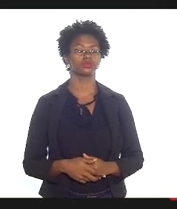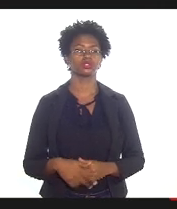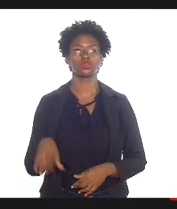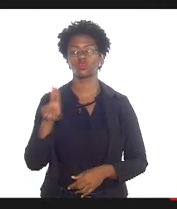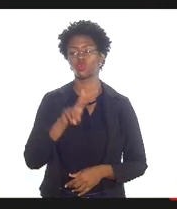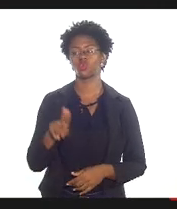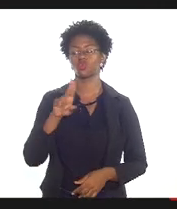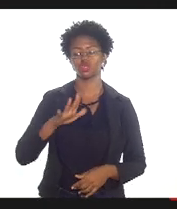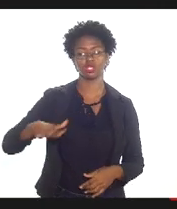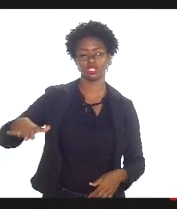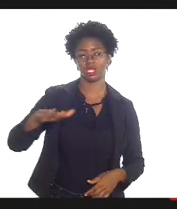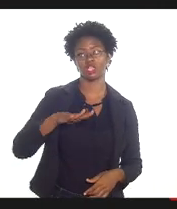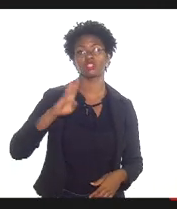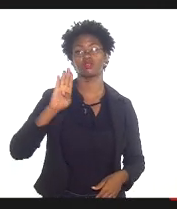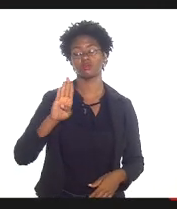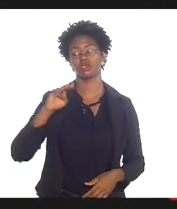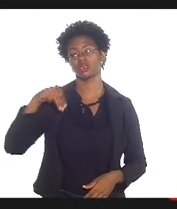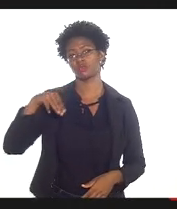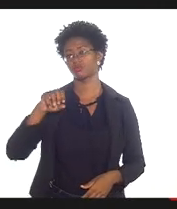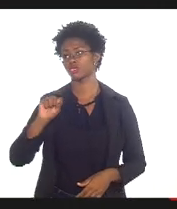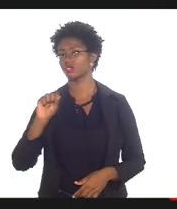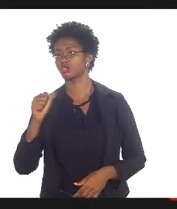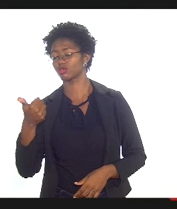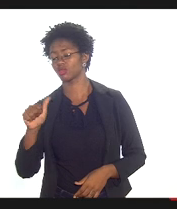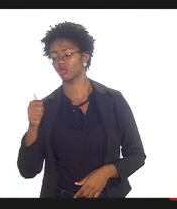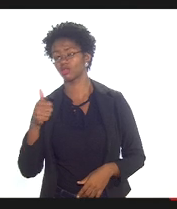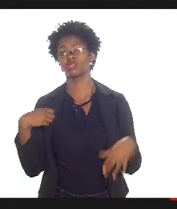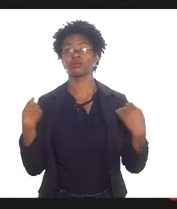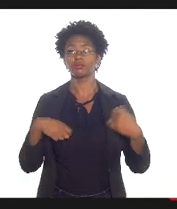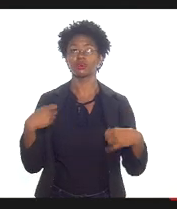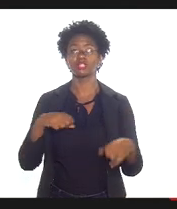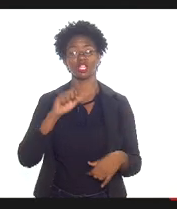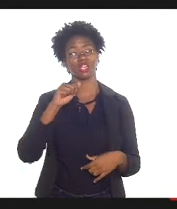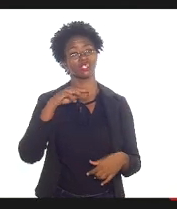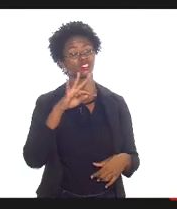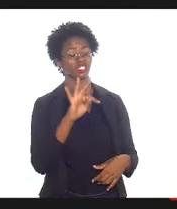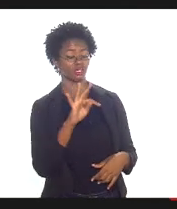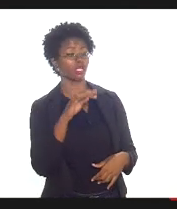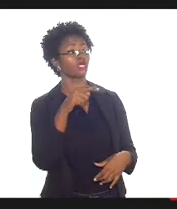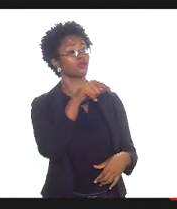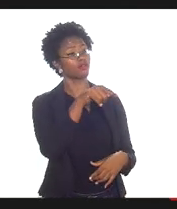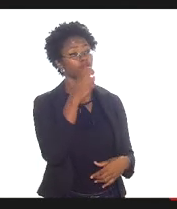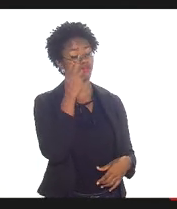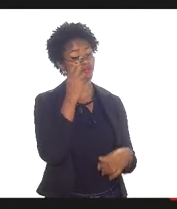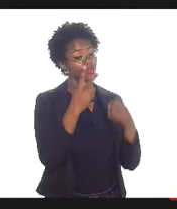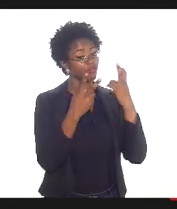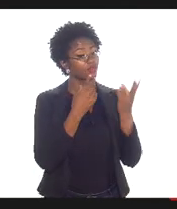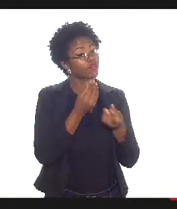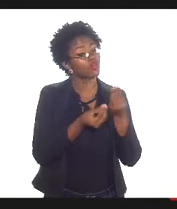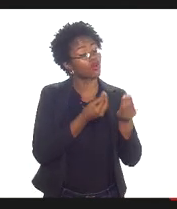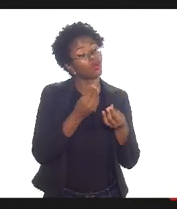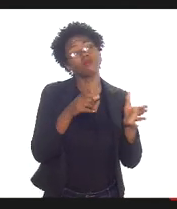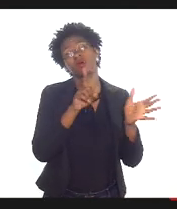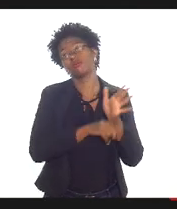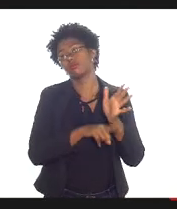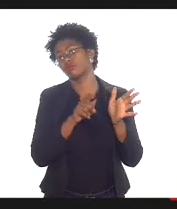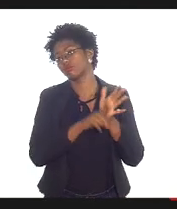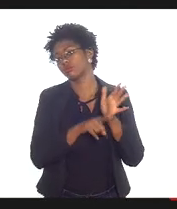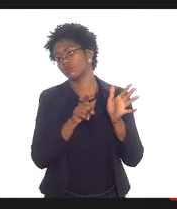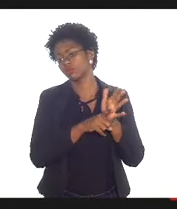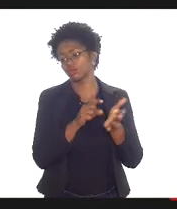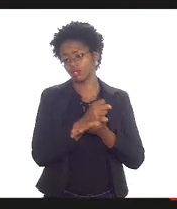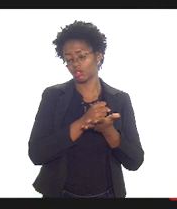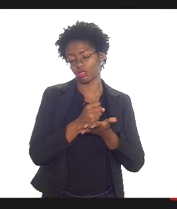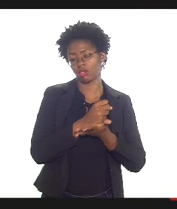do BMS-11, a ANP tem que ver muito direitinho como é que isso vai abater da base